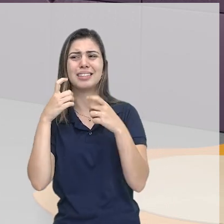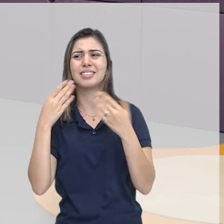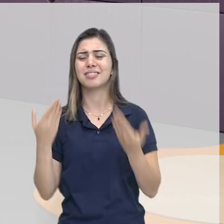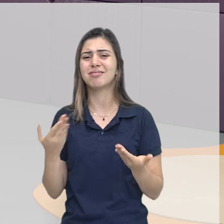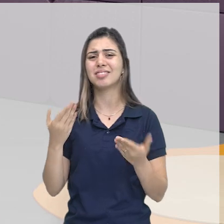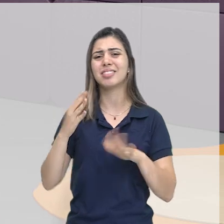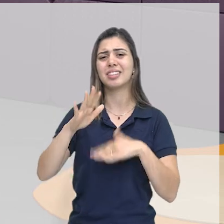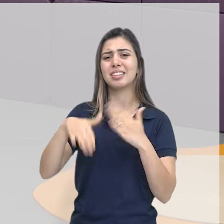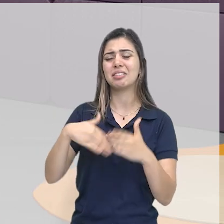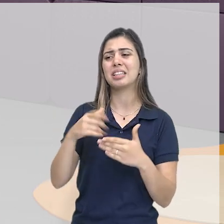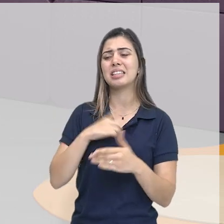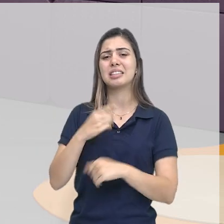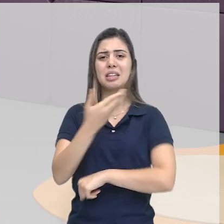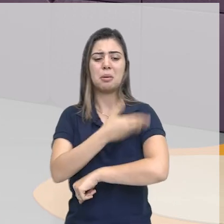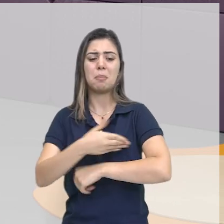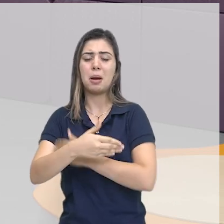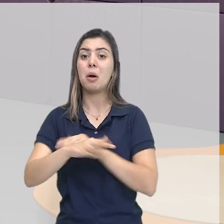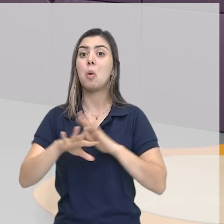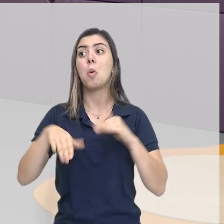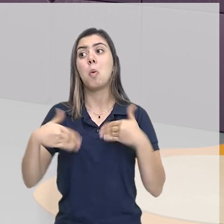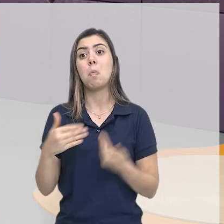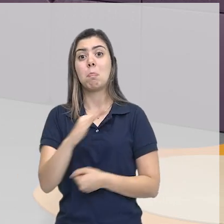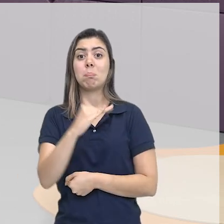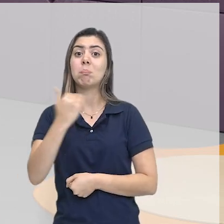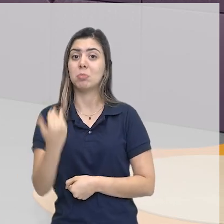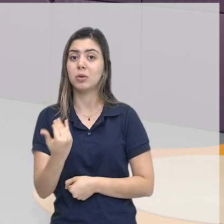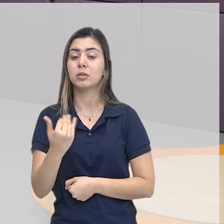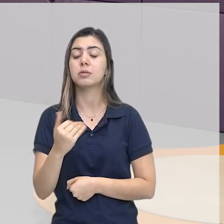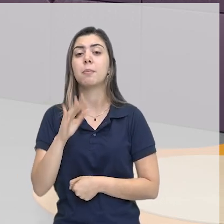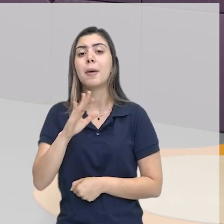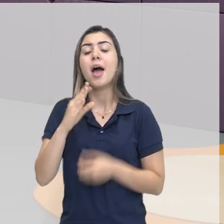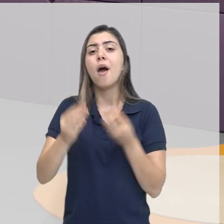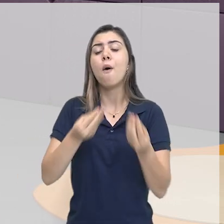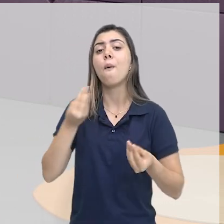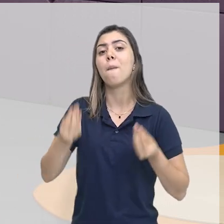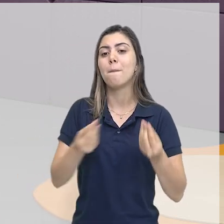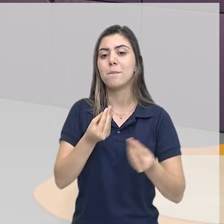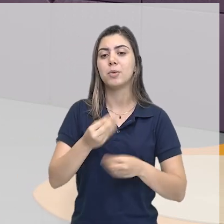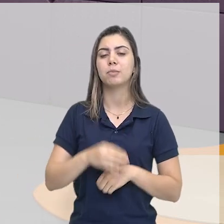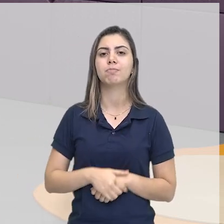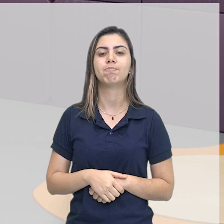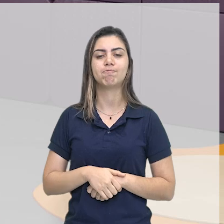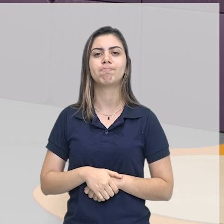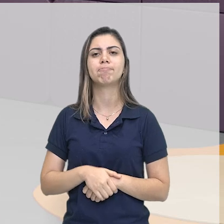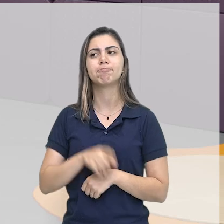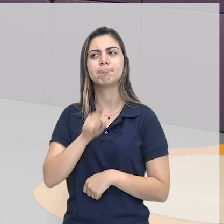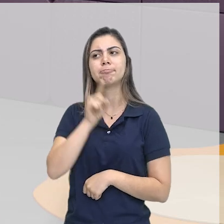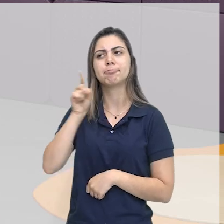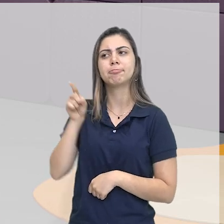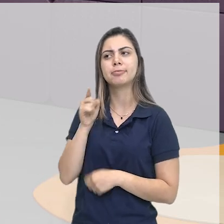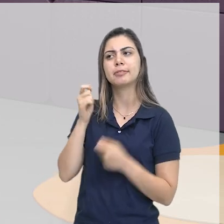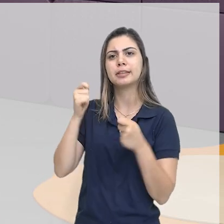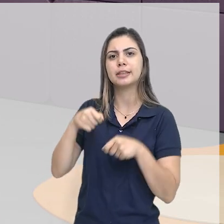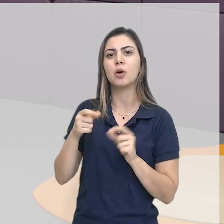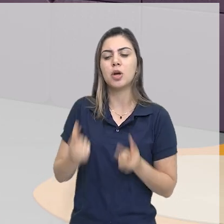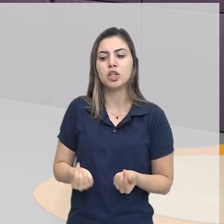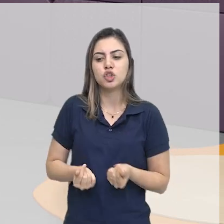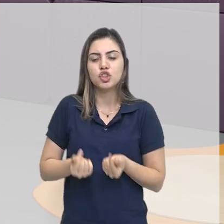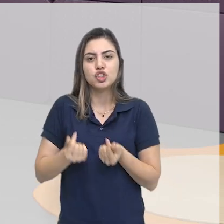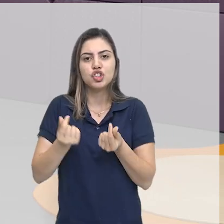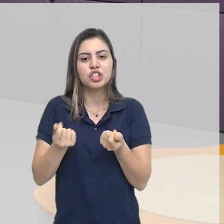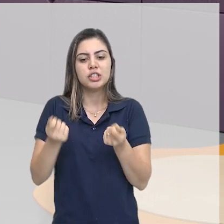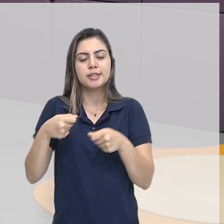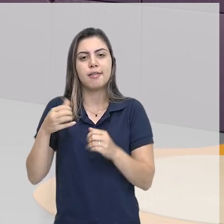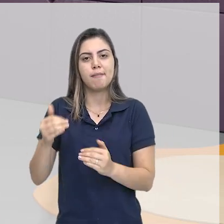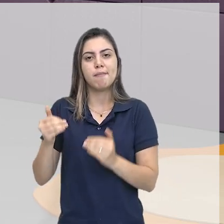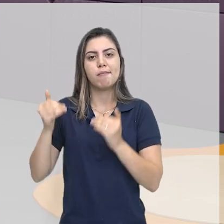das vezes em ferimentos ou morte, mas eram, né, uma maneira de obter bens materiais